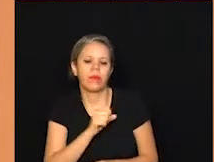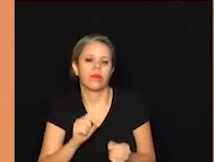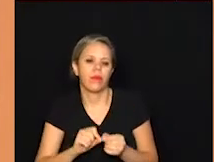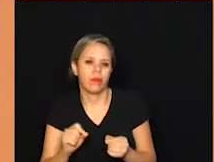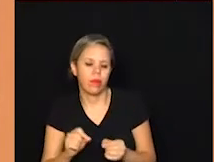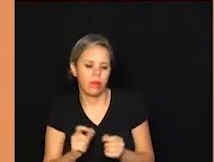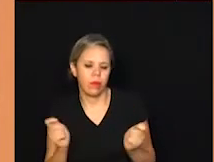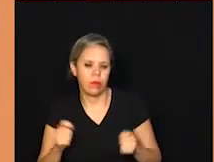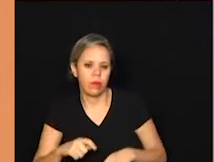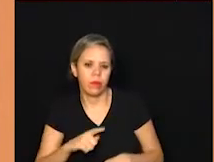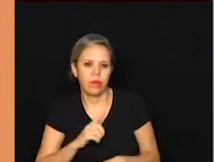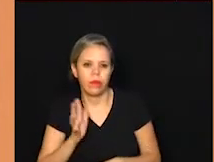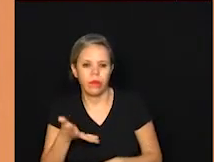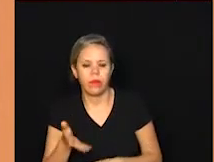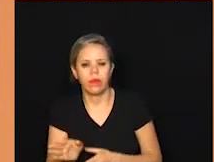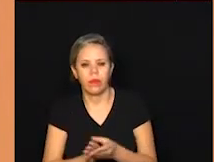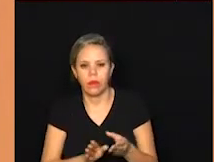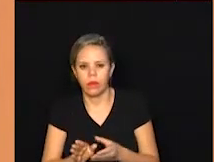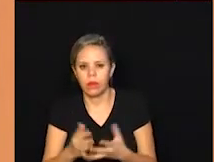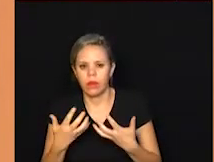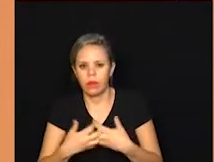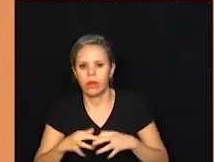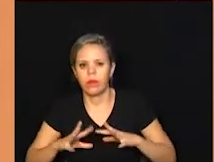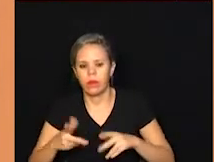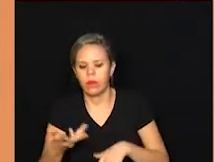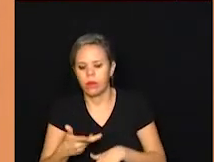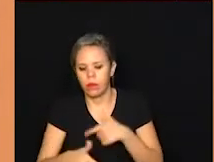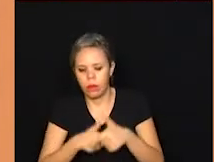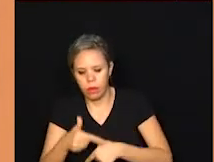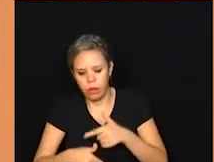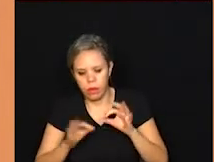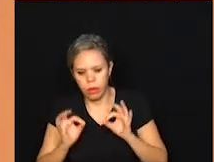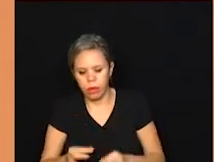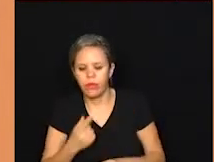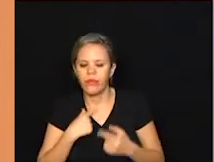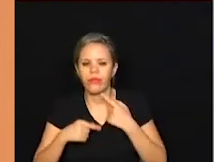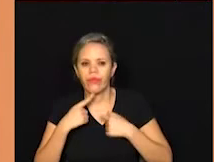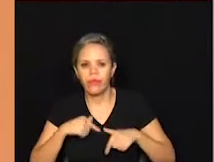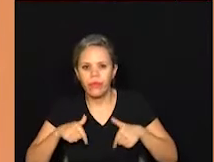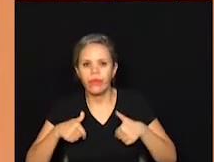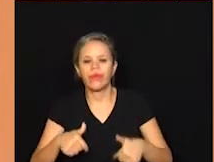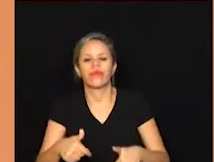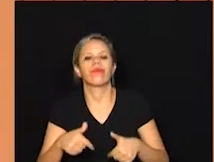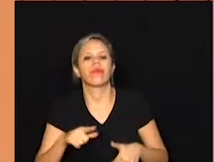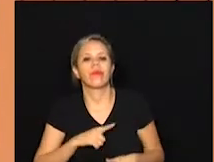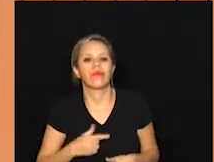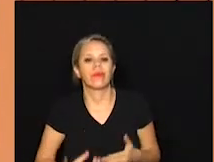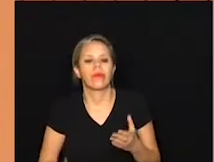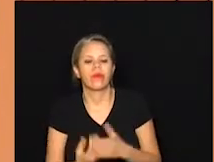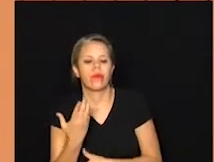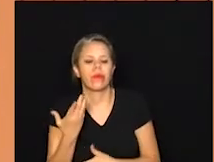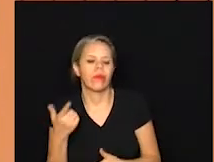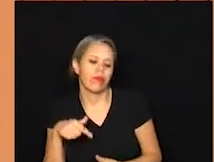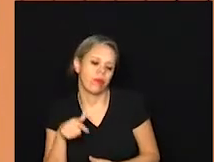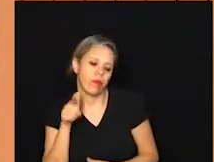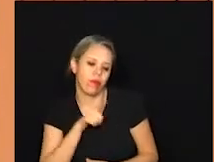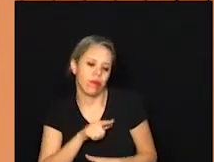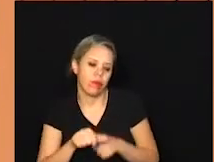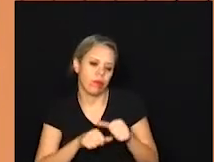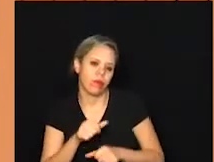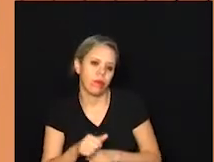gente tenha já o Conselho funcionando a todo vapor, com toda essa vontade e essa garra que ele está vindo para a gente